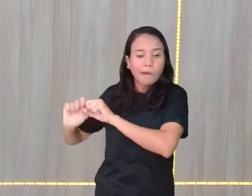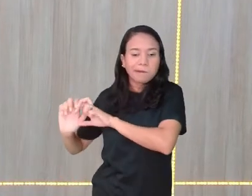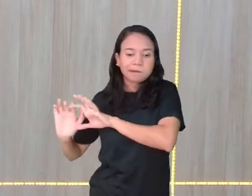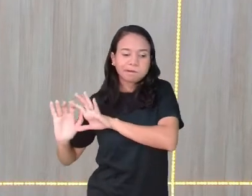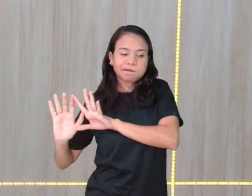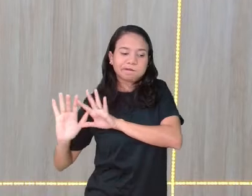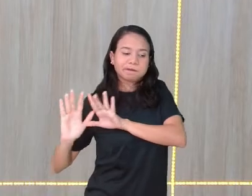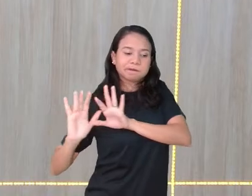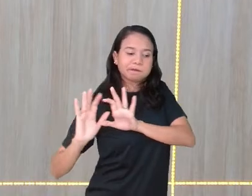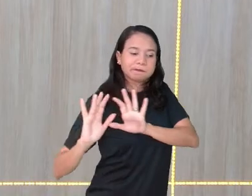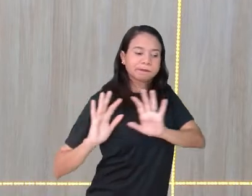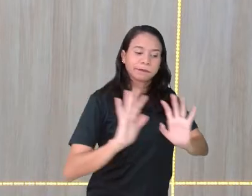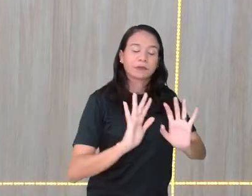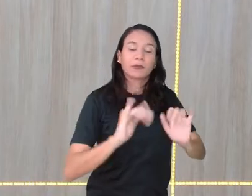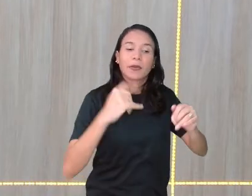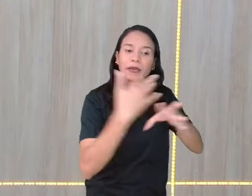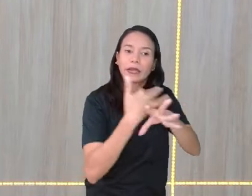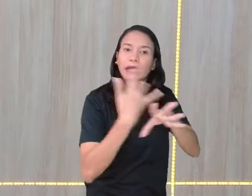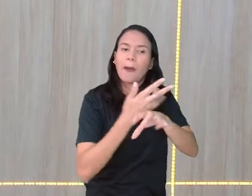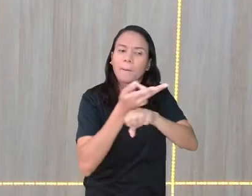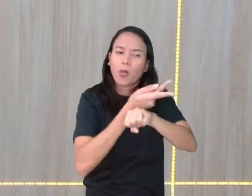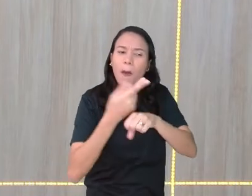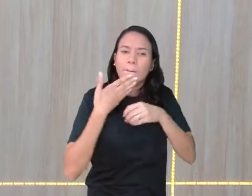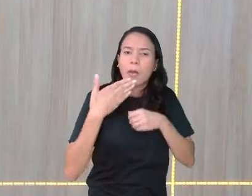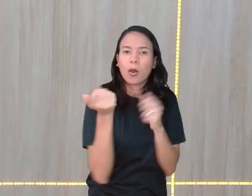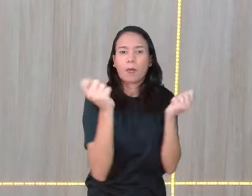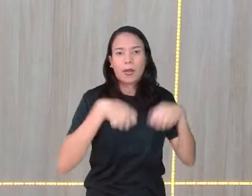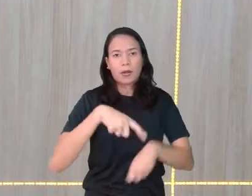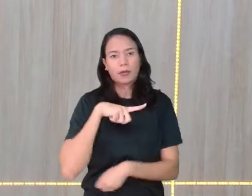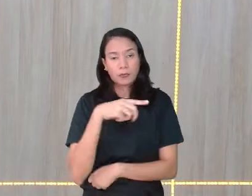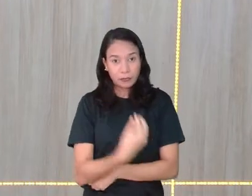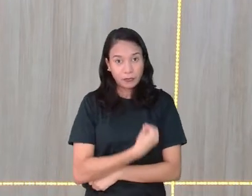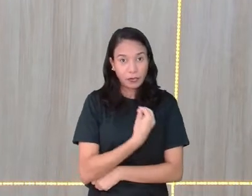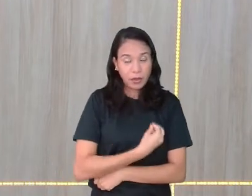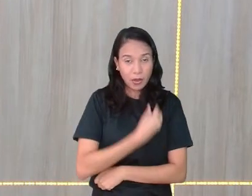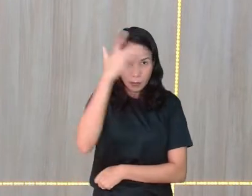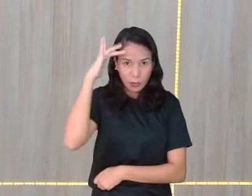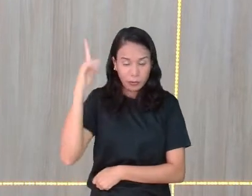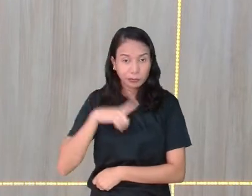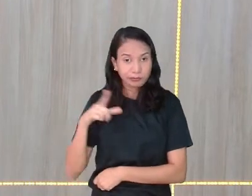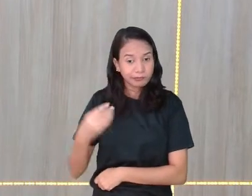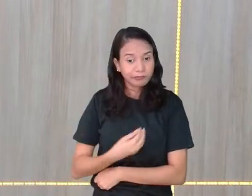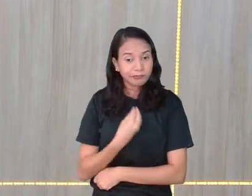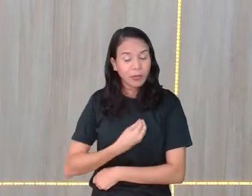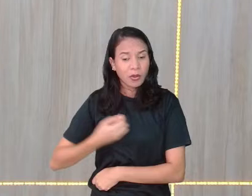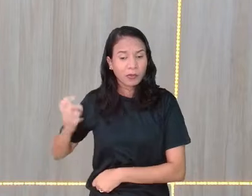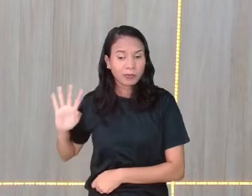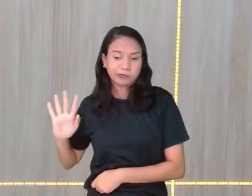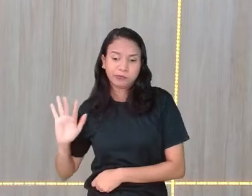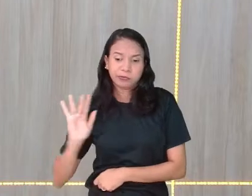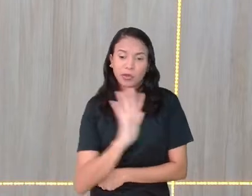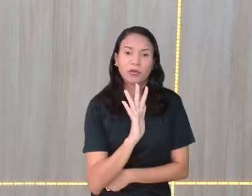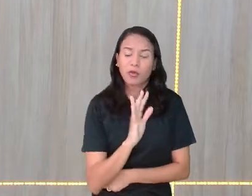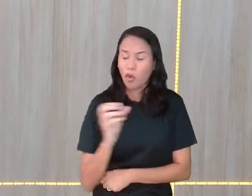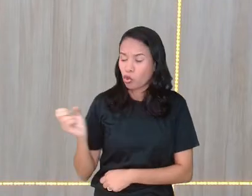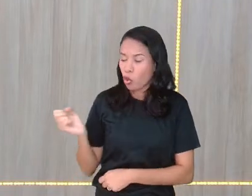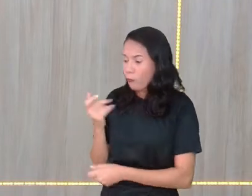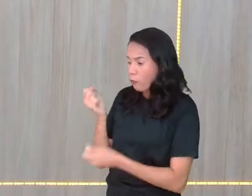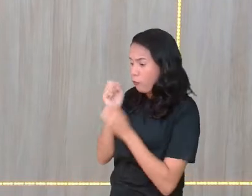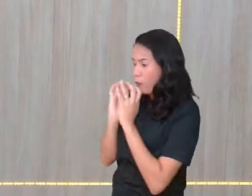centro urbano, atrás das melhorias nas condições de vida, muitos que foram expulsas de lá, por toda aquela nova dinâmica que